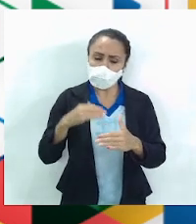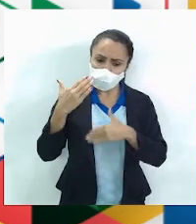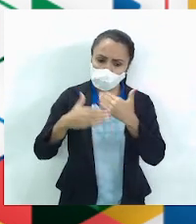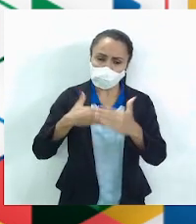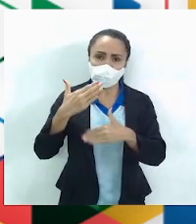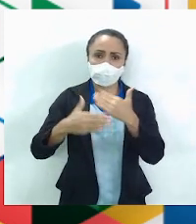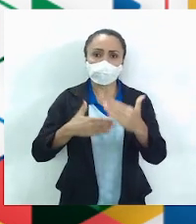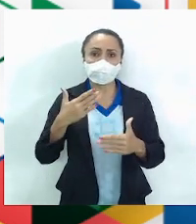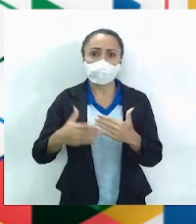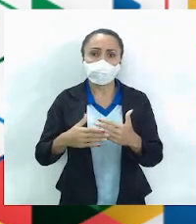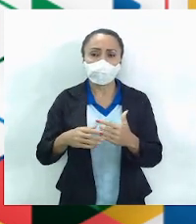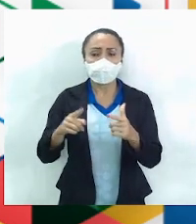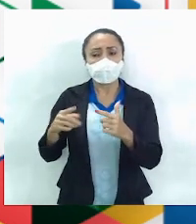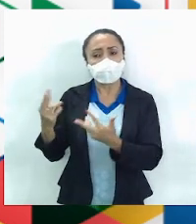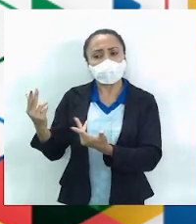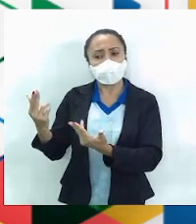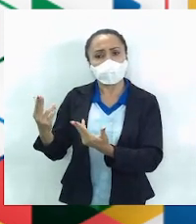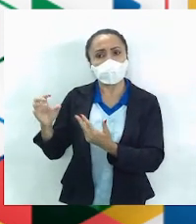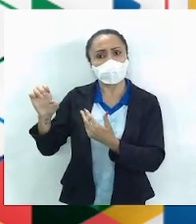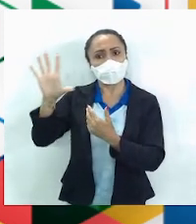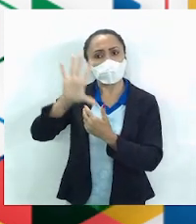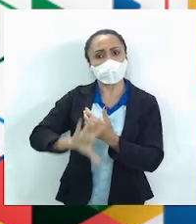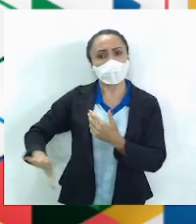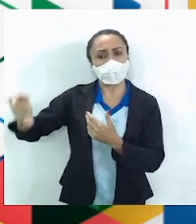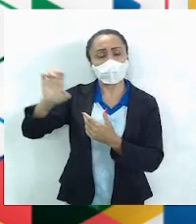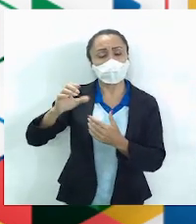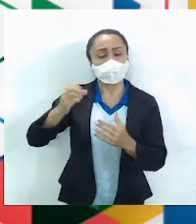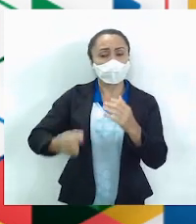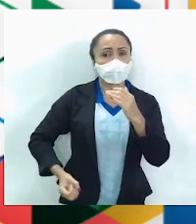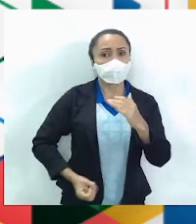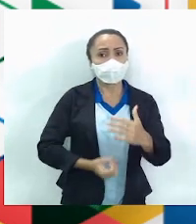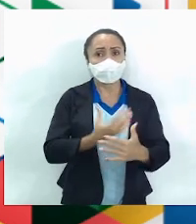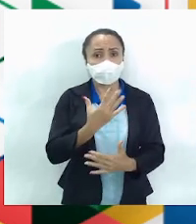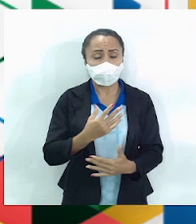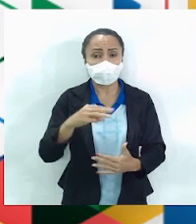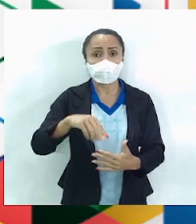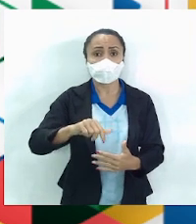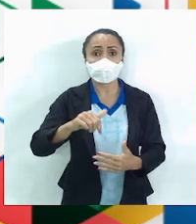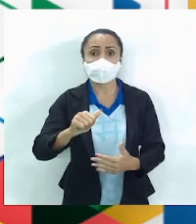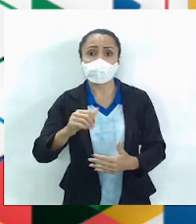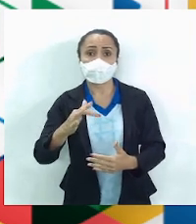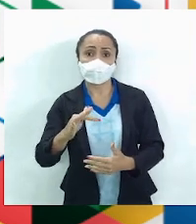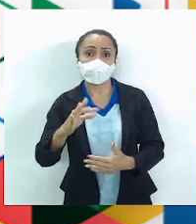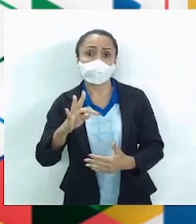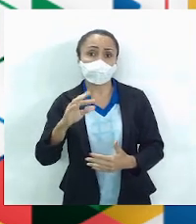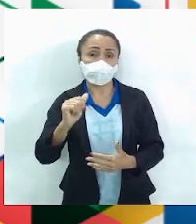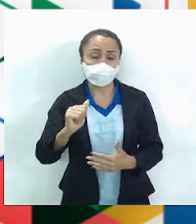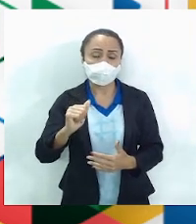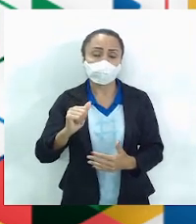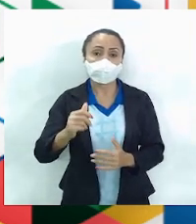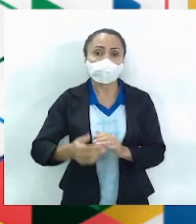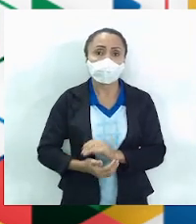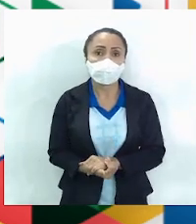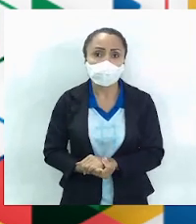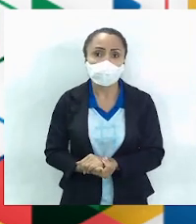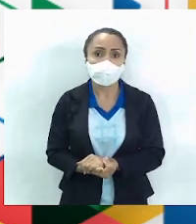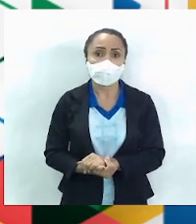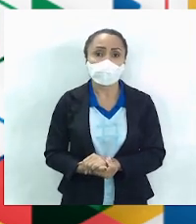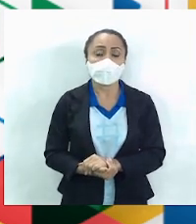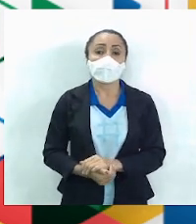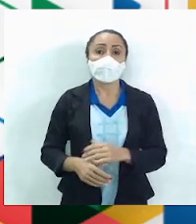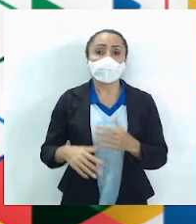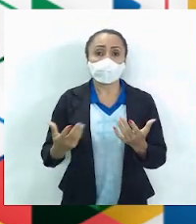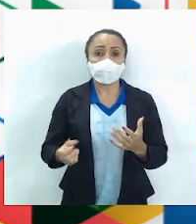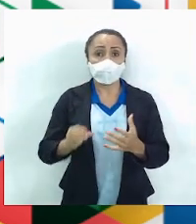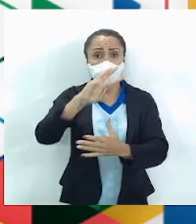tanto quanto na Europa. Surgiram em vários continentes, o NAFTA na América do Norte, o Mercosul na América